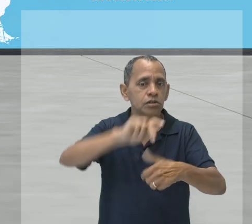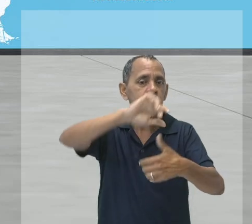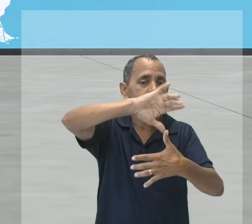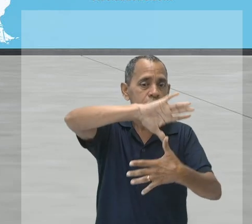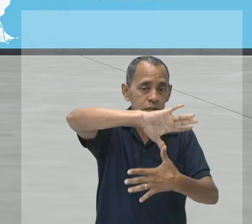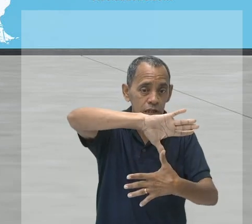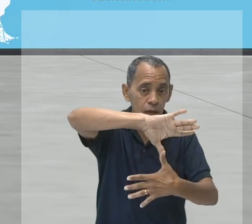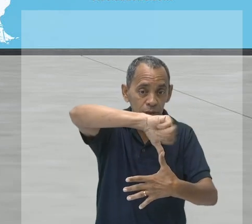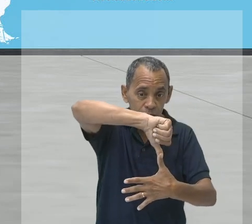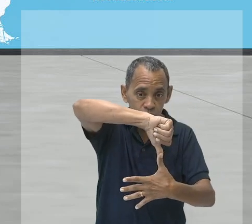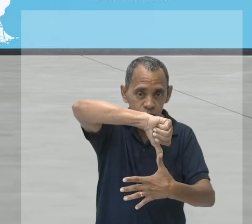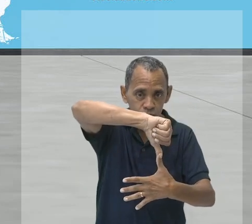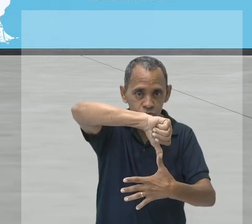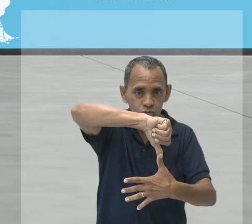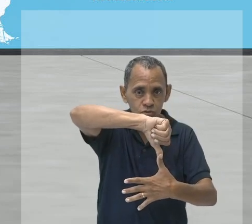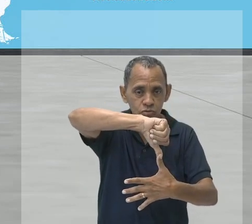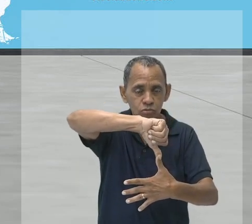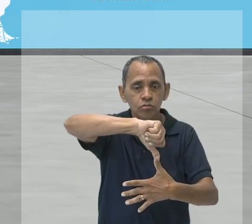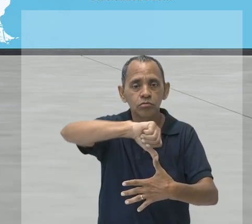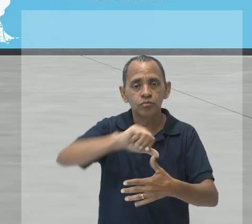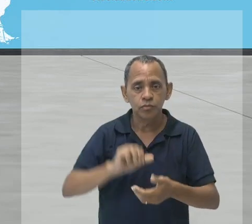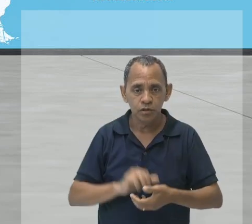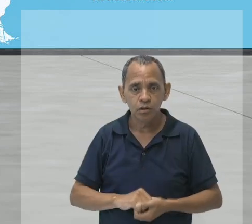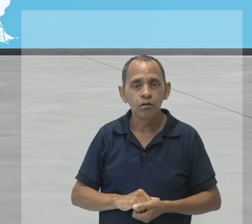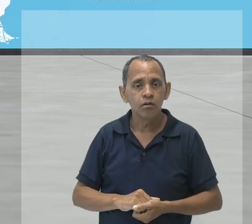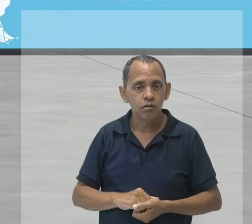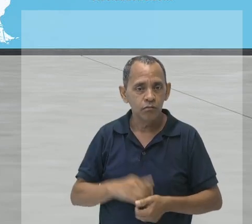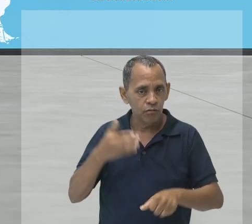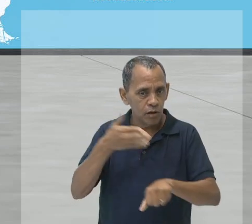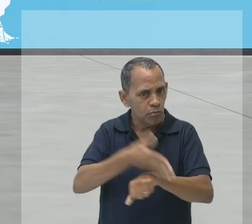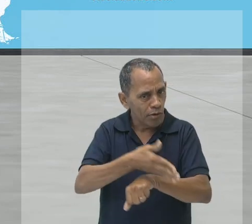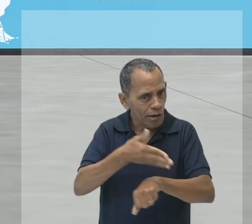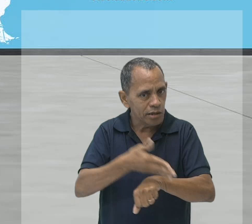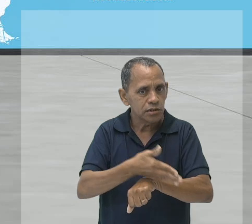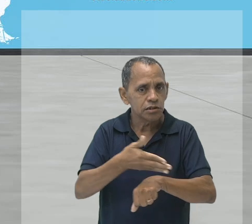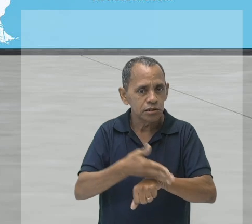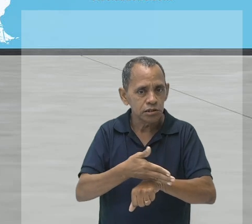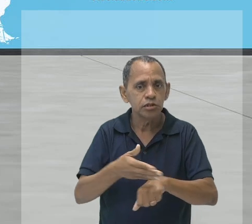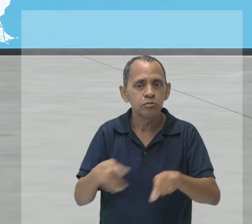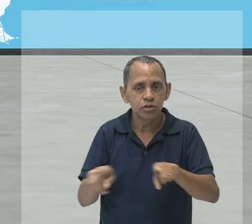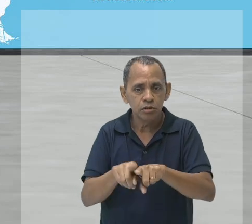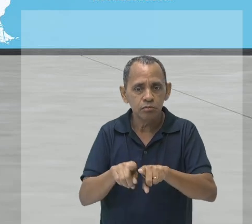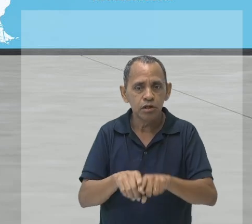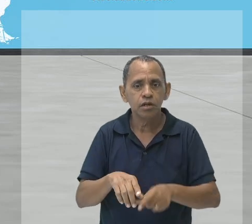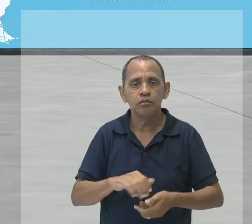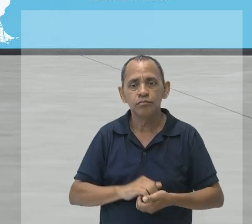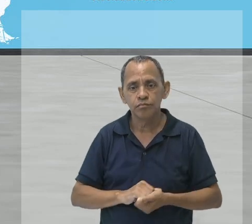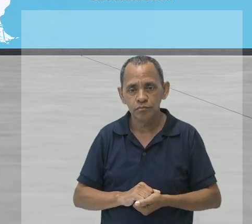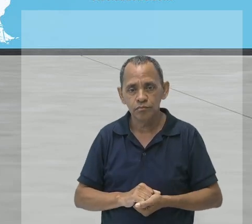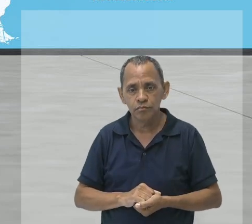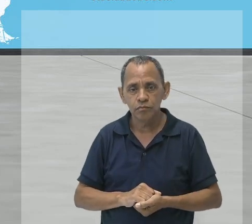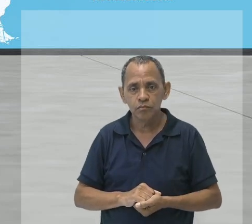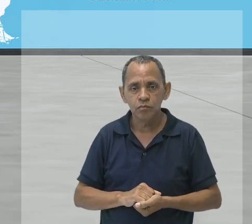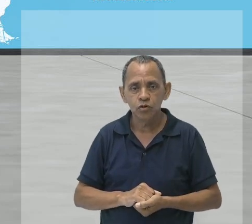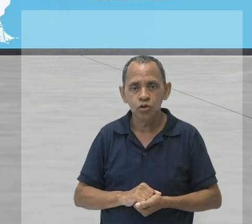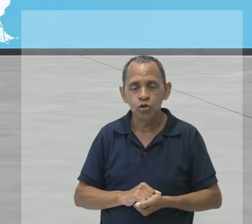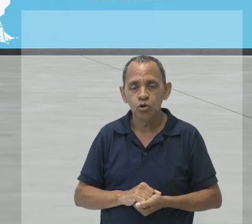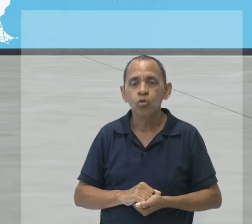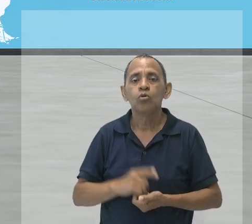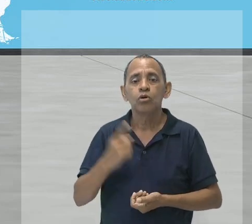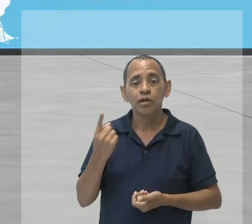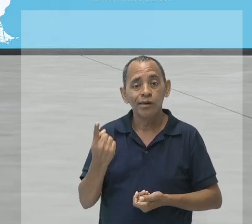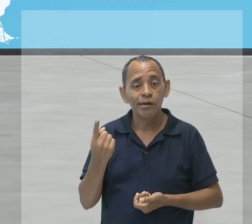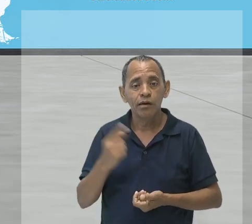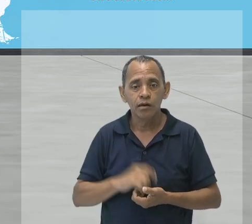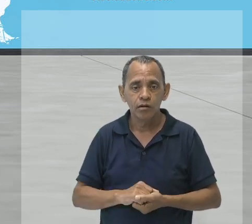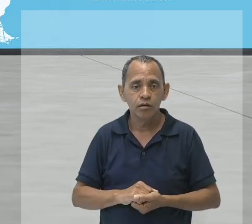Sul, eles, de uma forma direta ou indireta, fazem parte do Mercosul. A única exceção é o território da